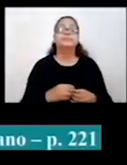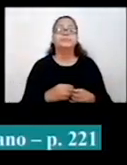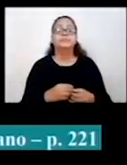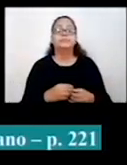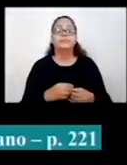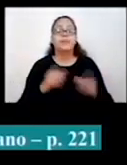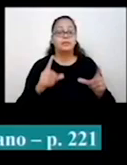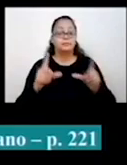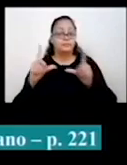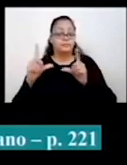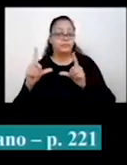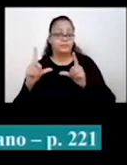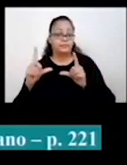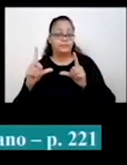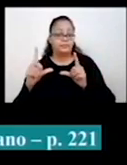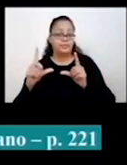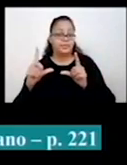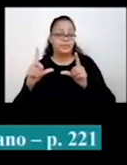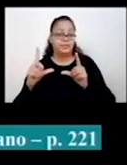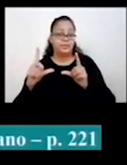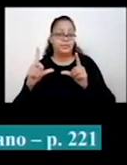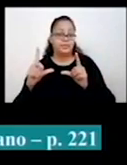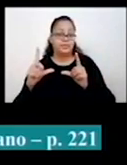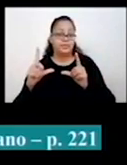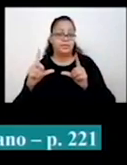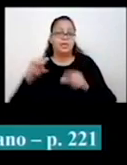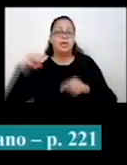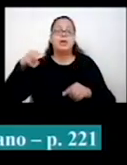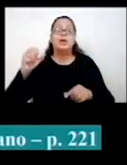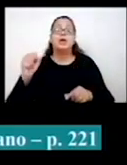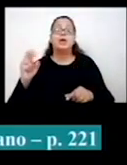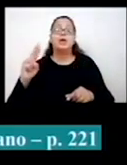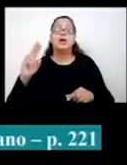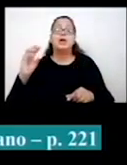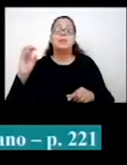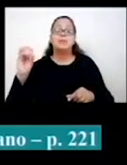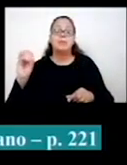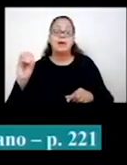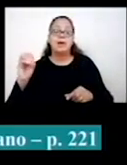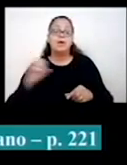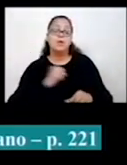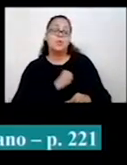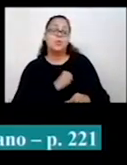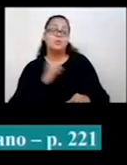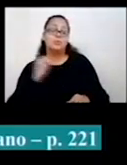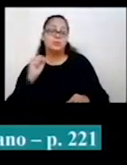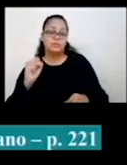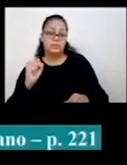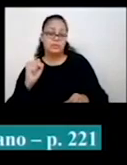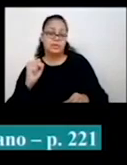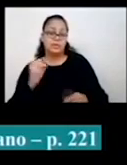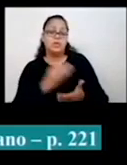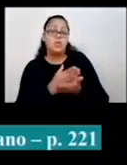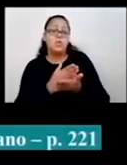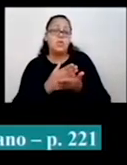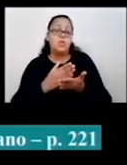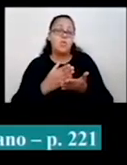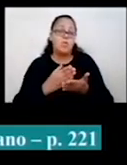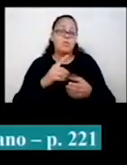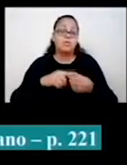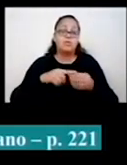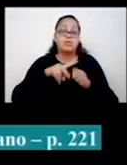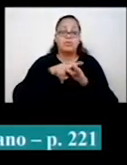urbanos. Coloquei aqui, nesse canto superior direito, uma imagem aqui do Marco Zero, né, da fundação do município de Barretos,